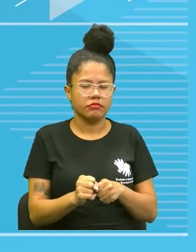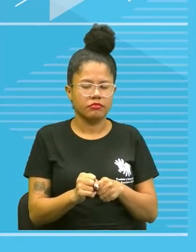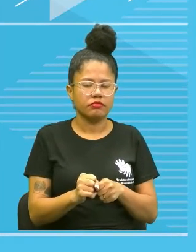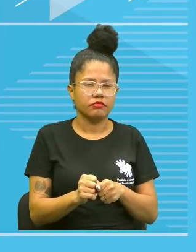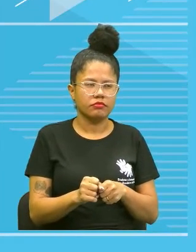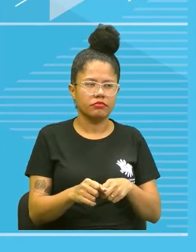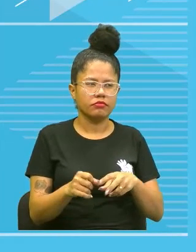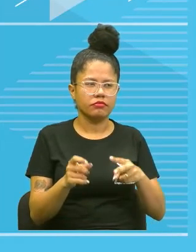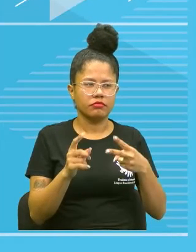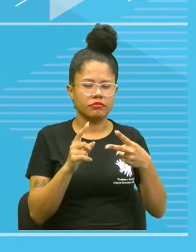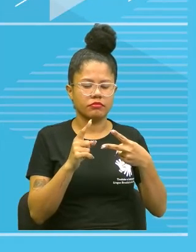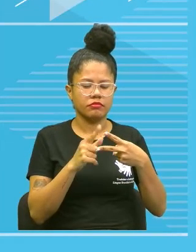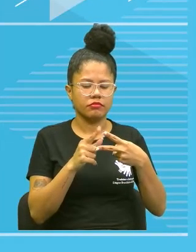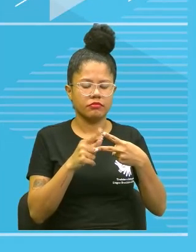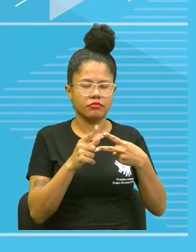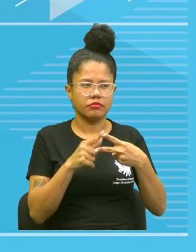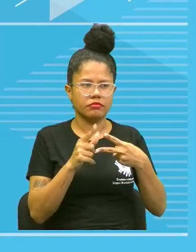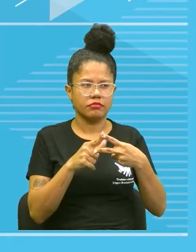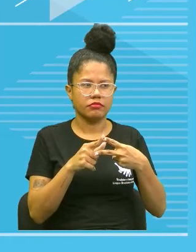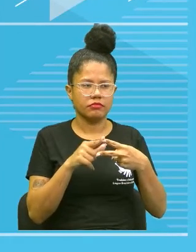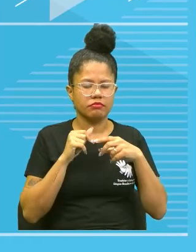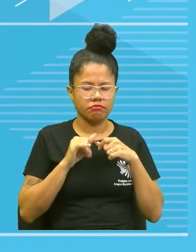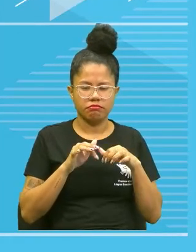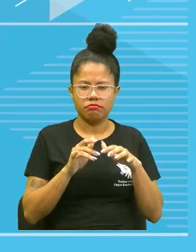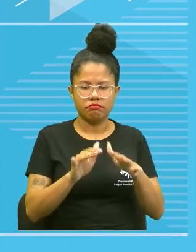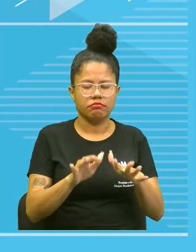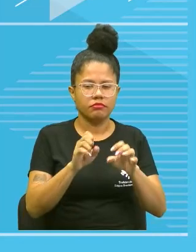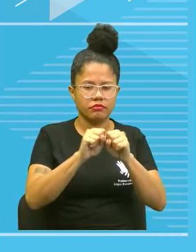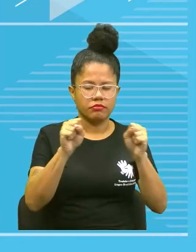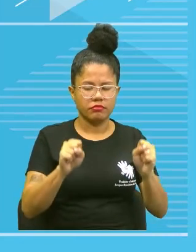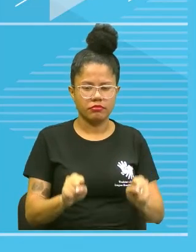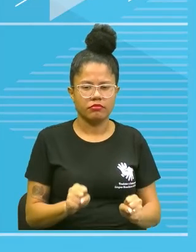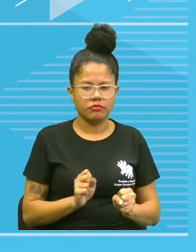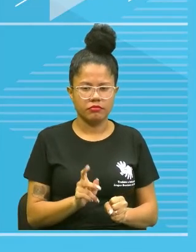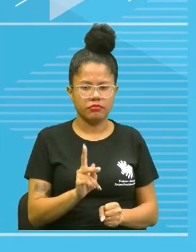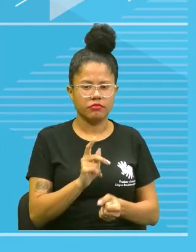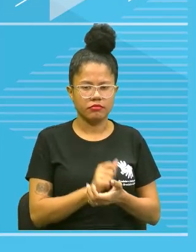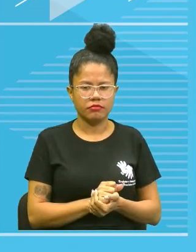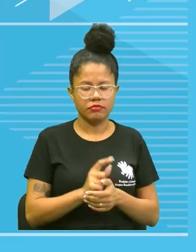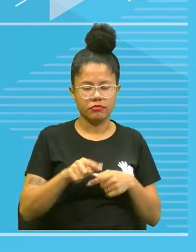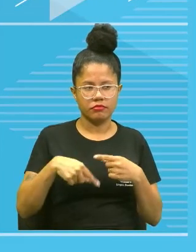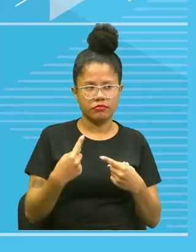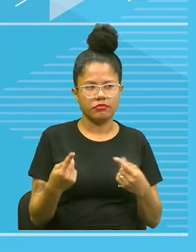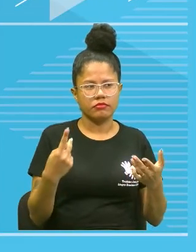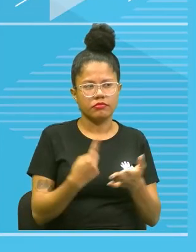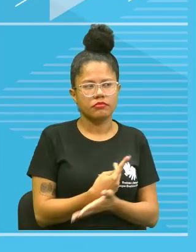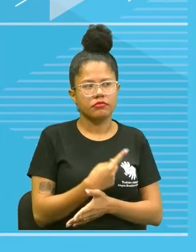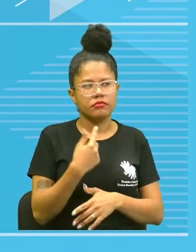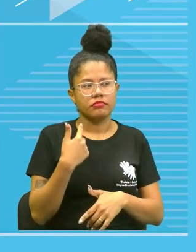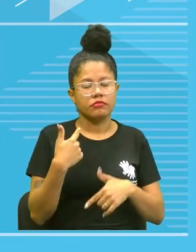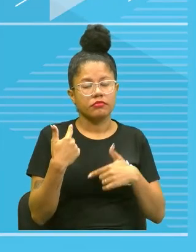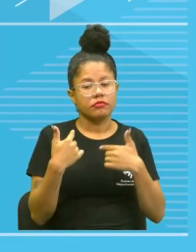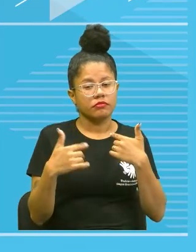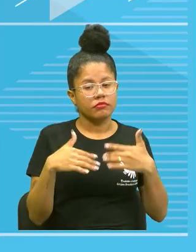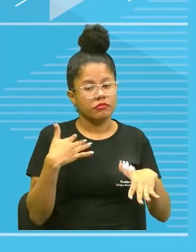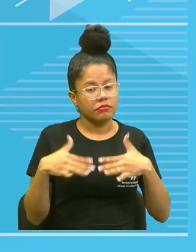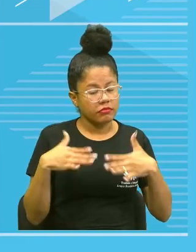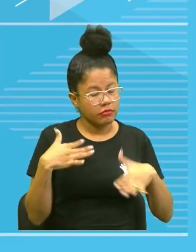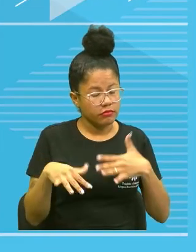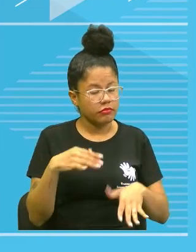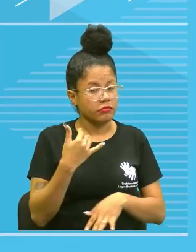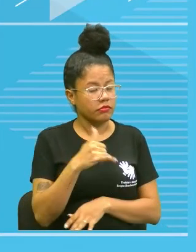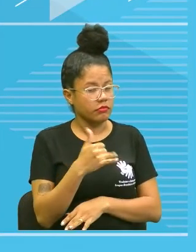a temperatura fria é a temperatura que é dispersada pelo sistema mais na frente, depois que ele realiza aquele trabalho. Ou seja, você